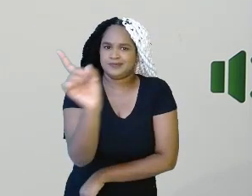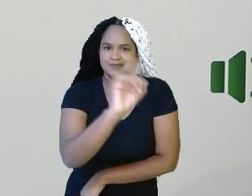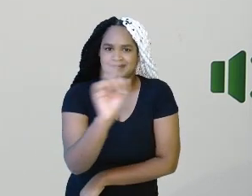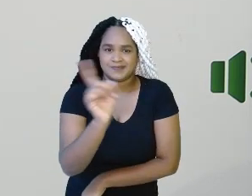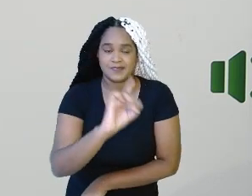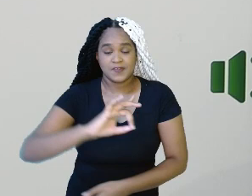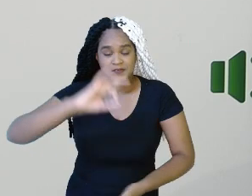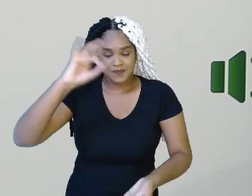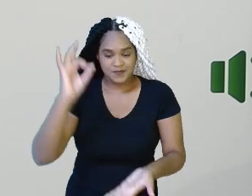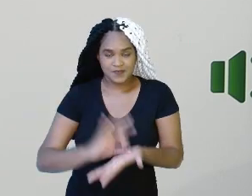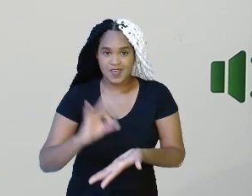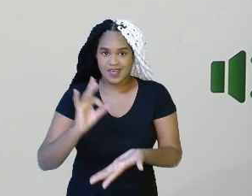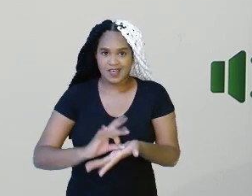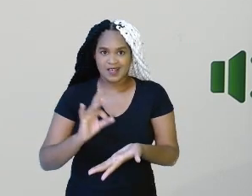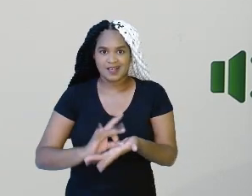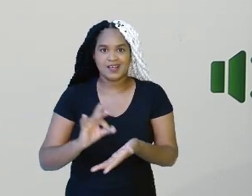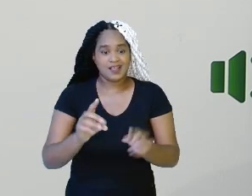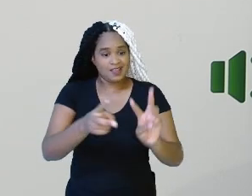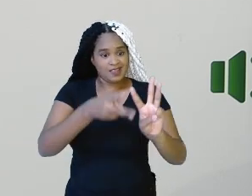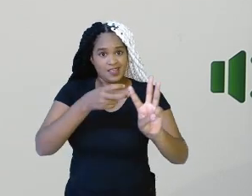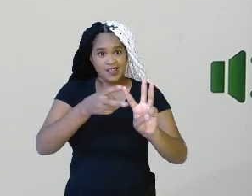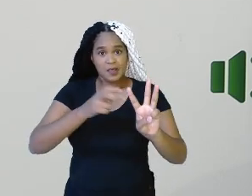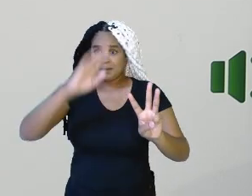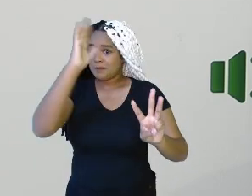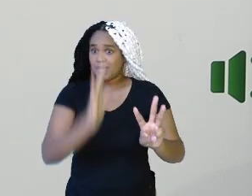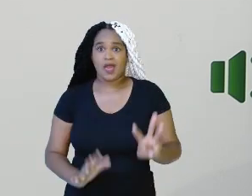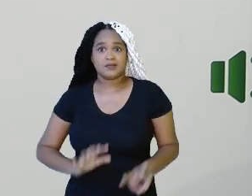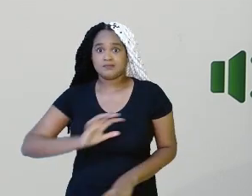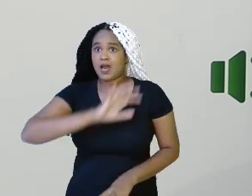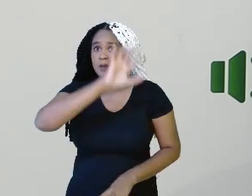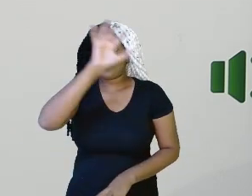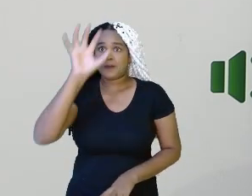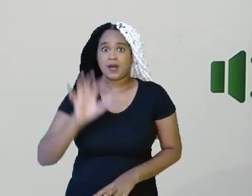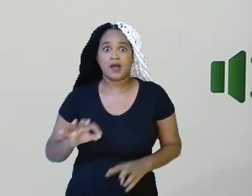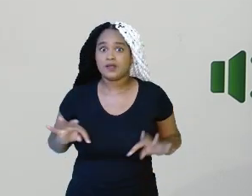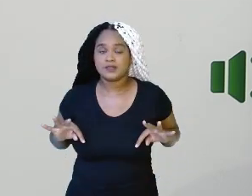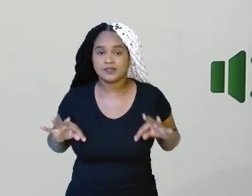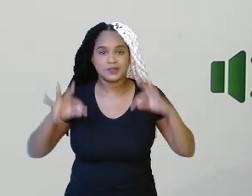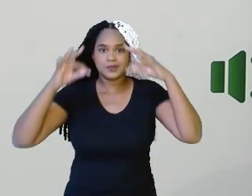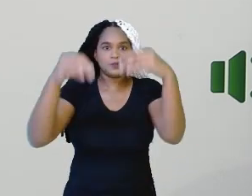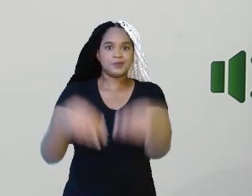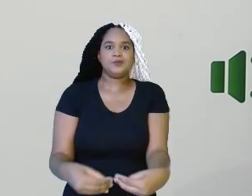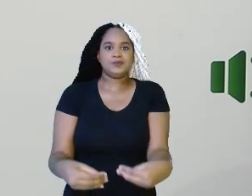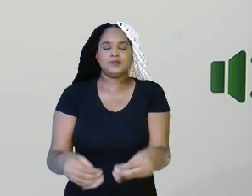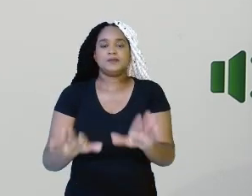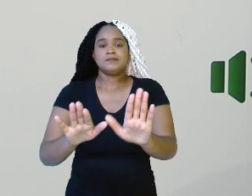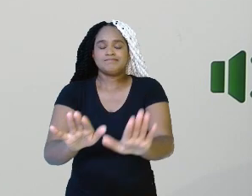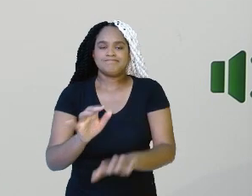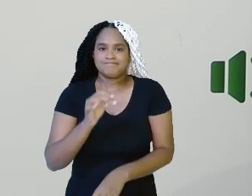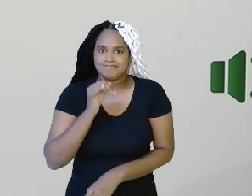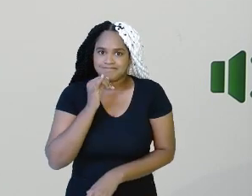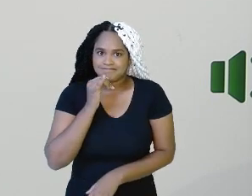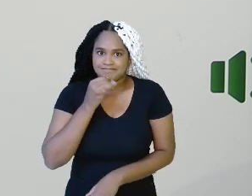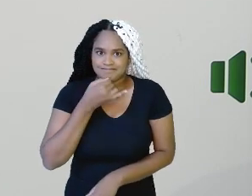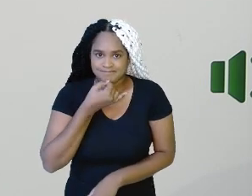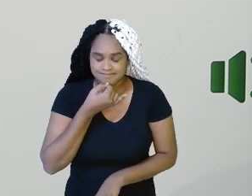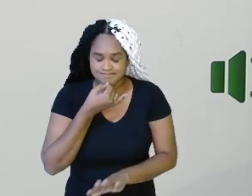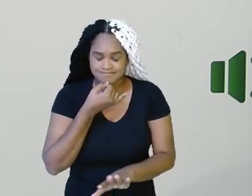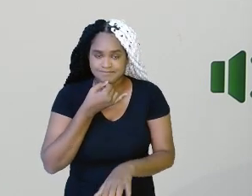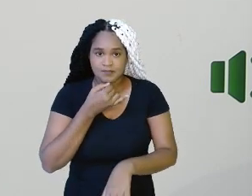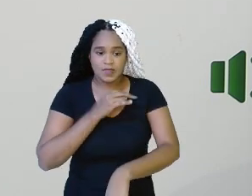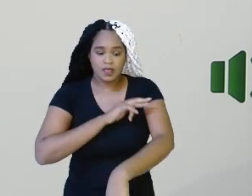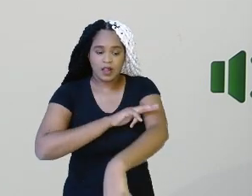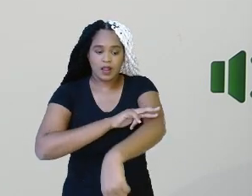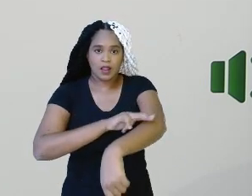nós temos indígenas em todo o território brasileiro. Claro, infelizmente essas comunidades e